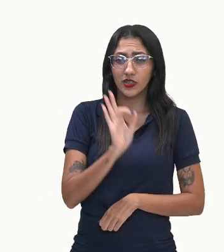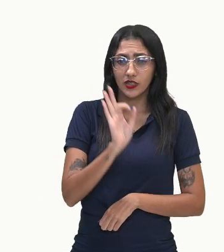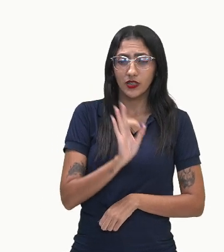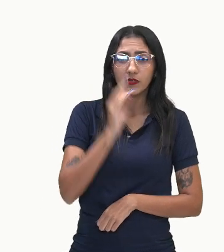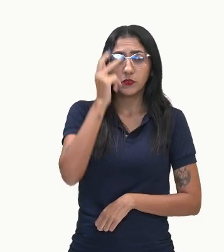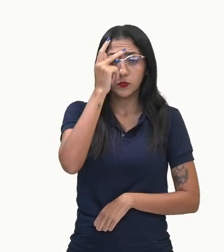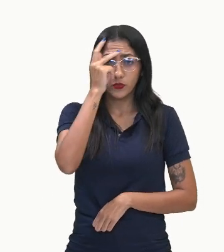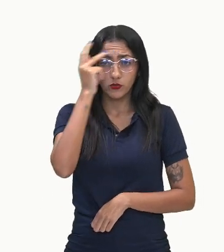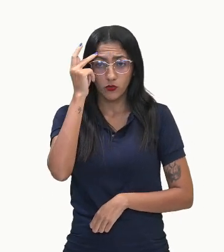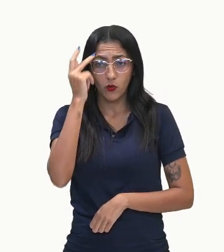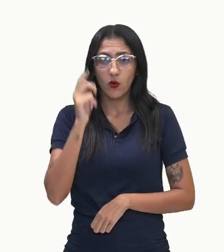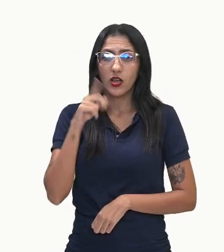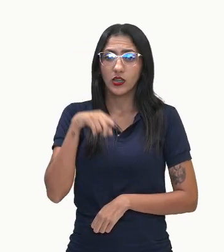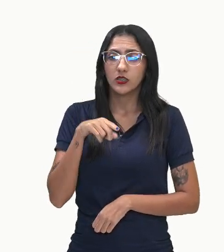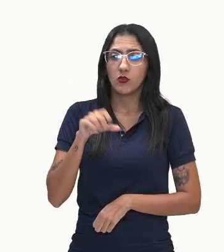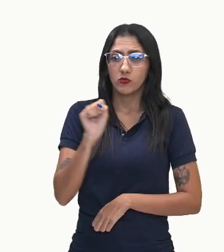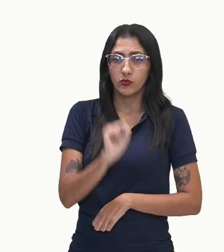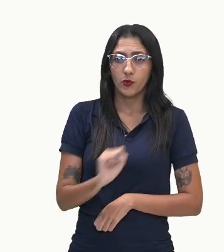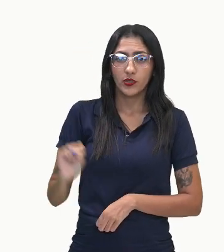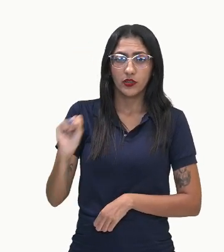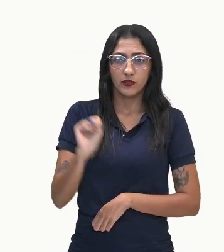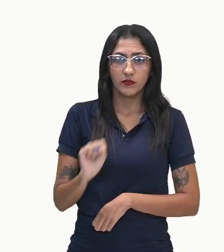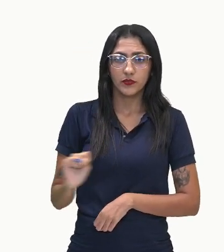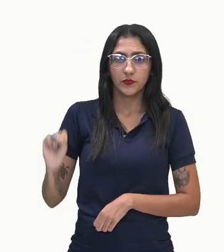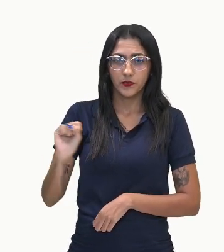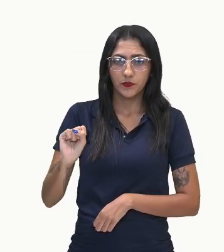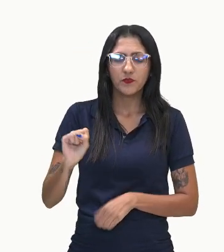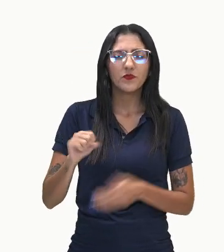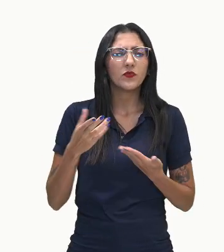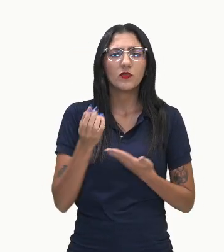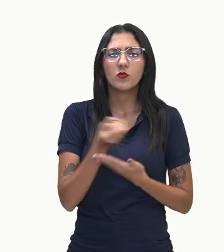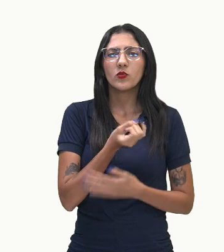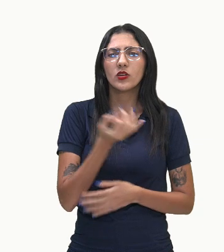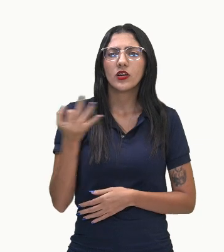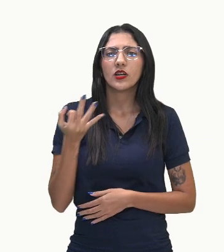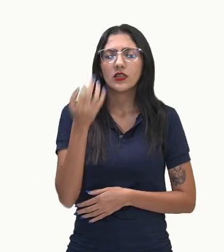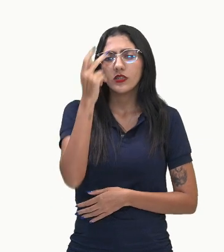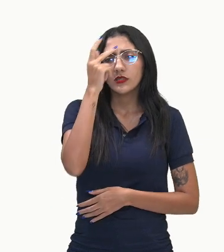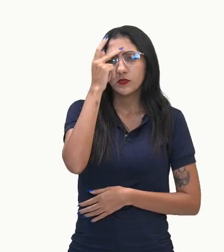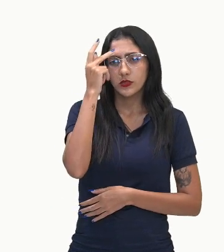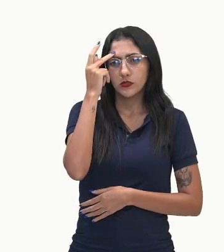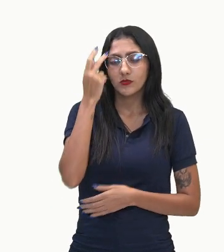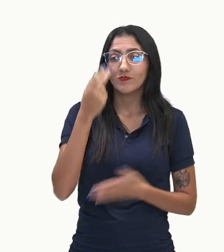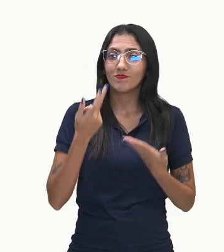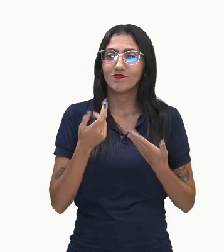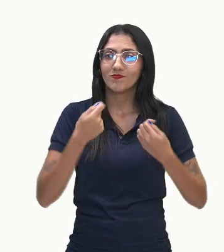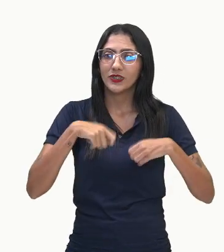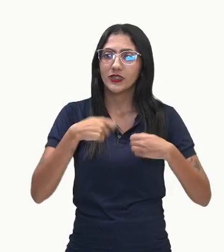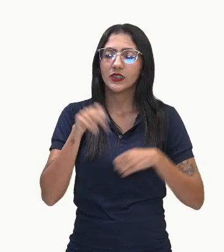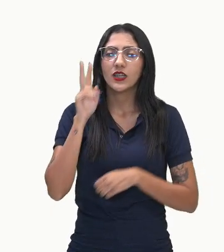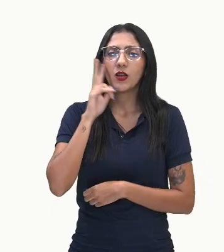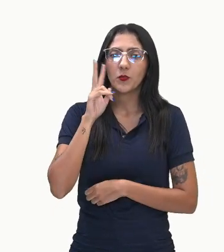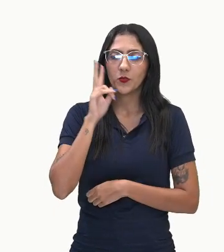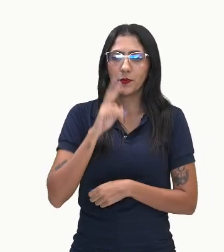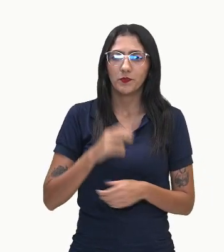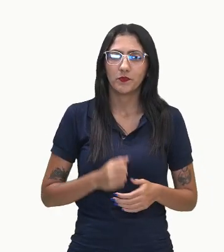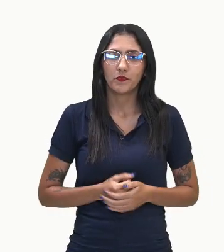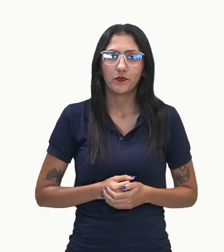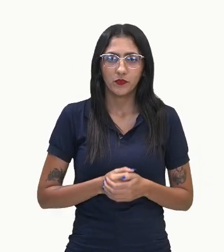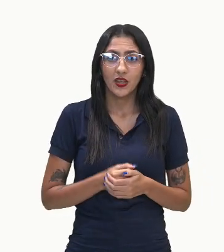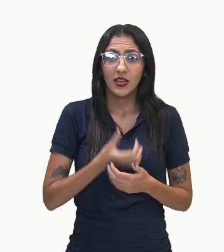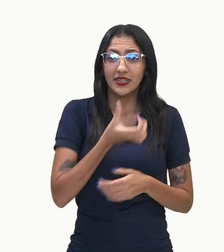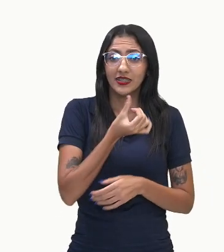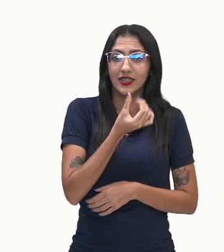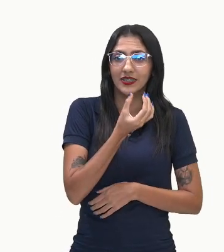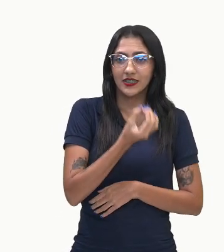das pessoas são solteiras. Quantas pessoas são solteiras? E aí, tenho que lembrar. Vou dividir